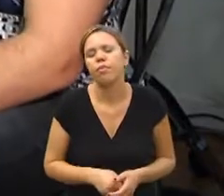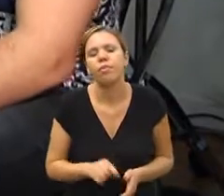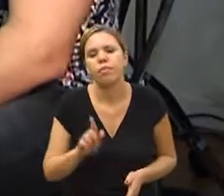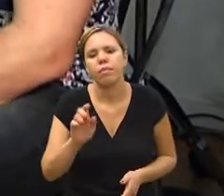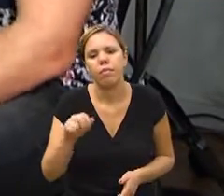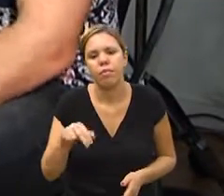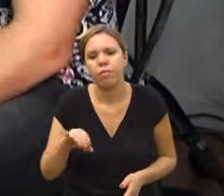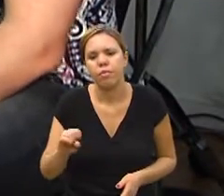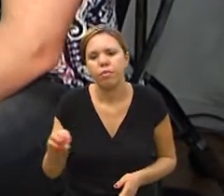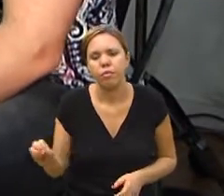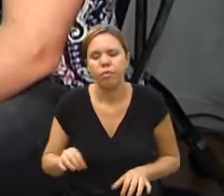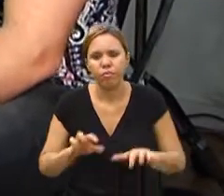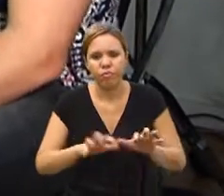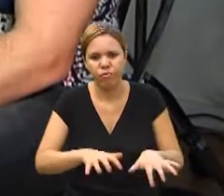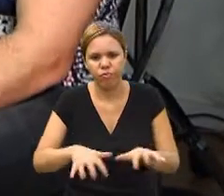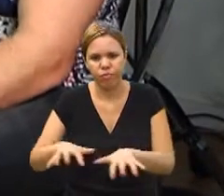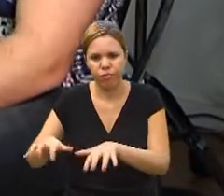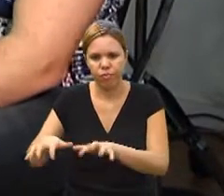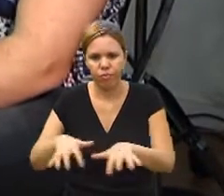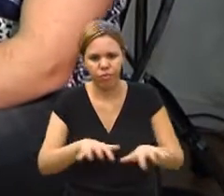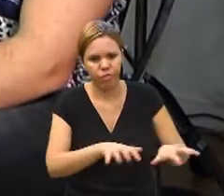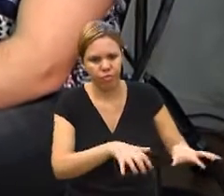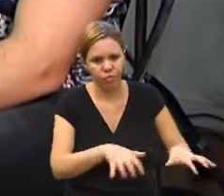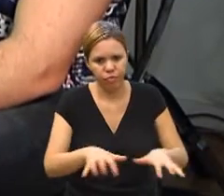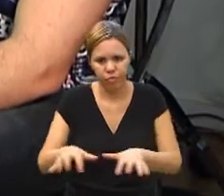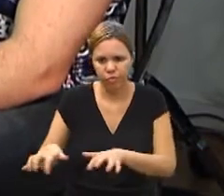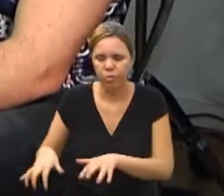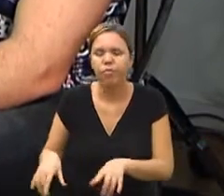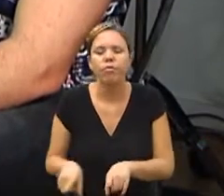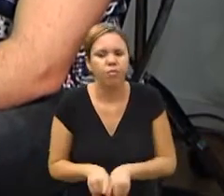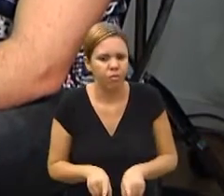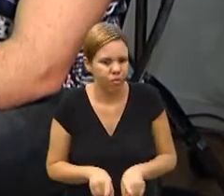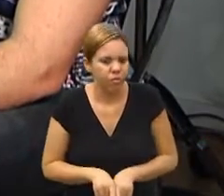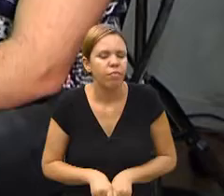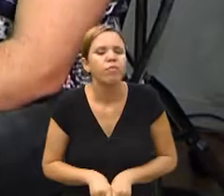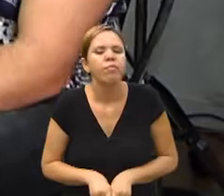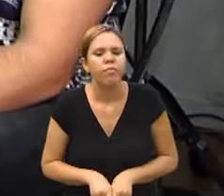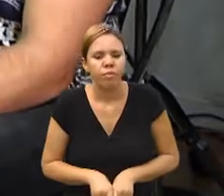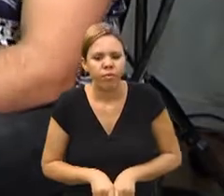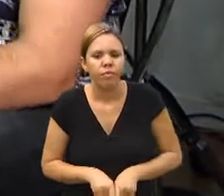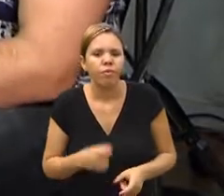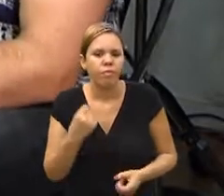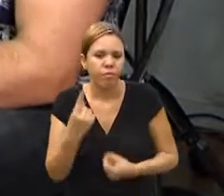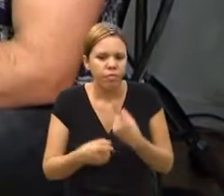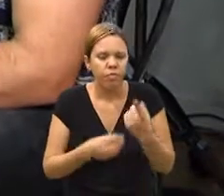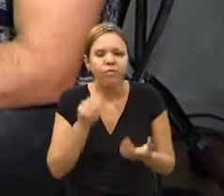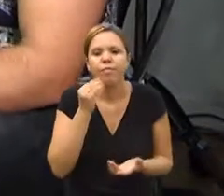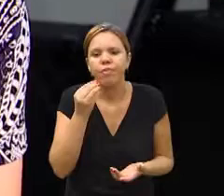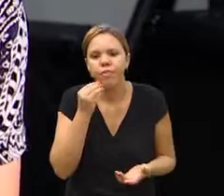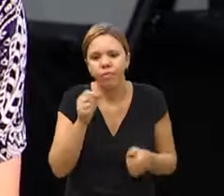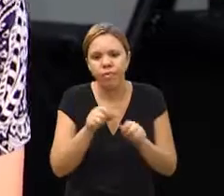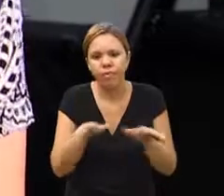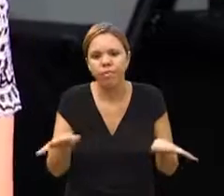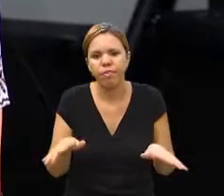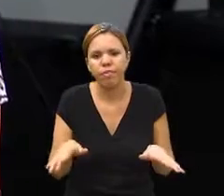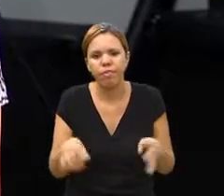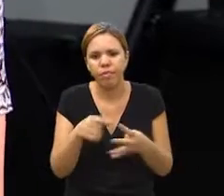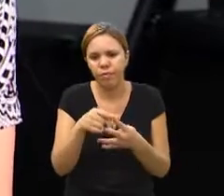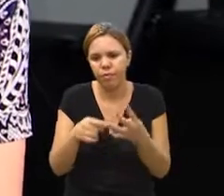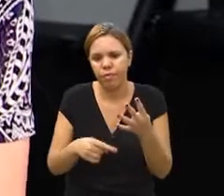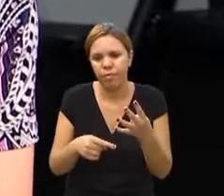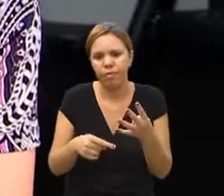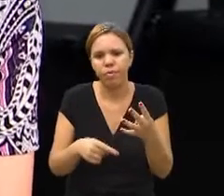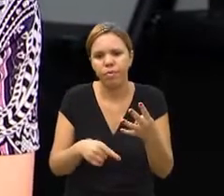é pianista, é um grande pianista, né, tecladista e tal. E em algumas oportunidades a gente expande o trio para quarteto, ele